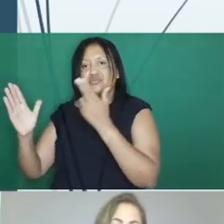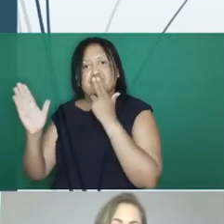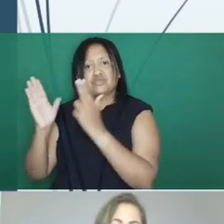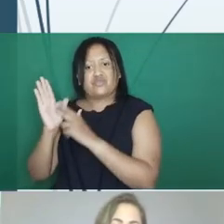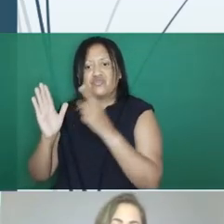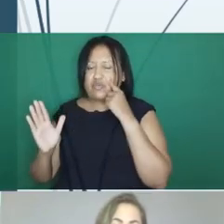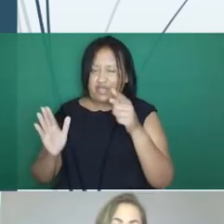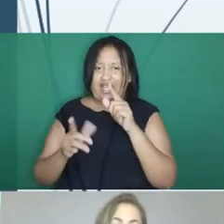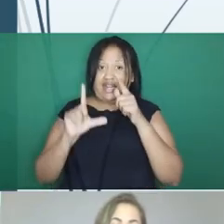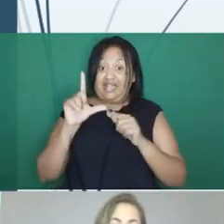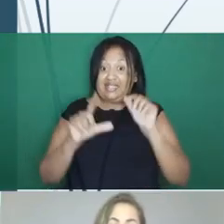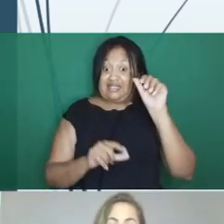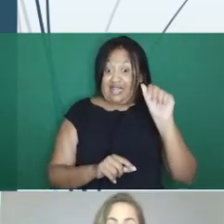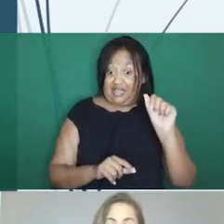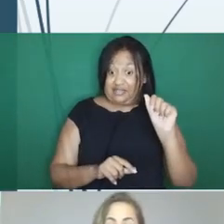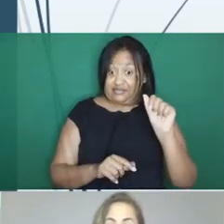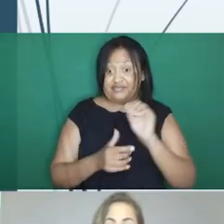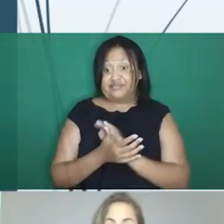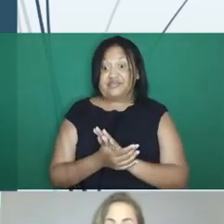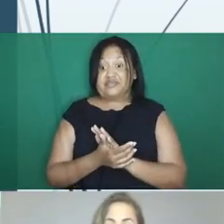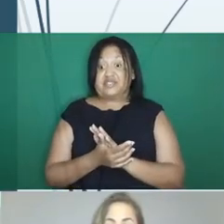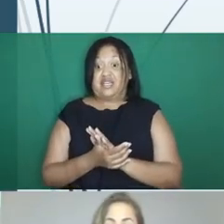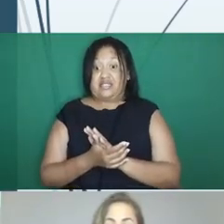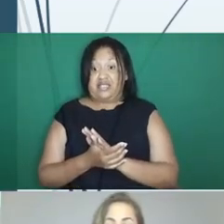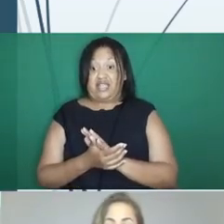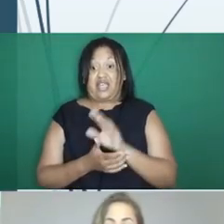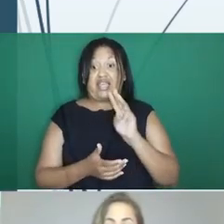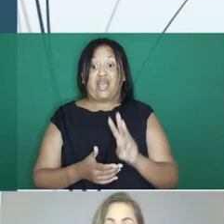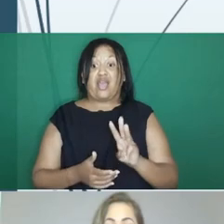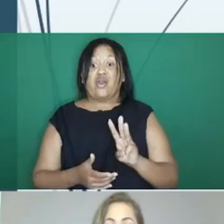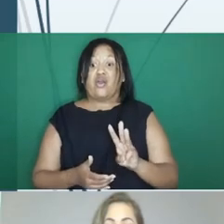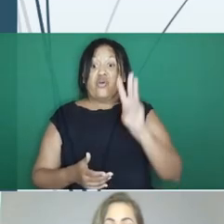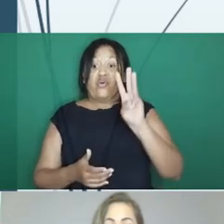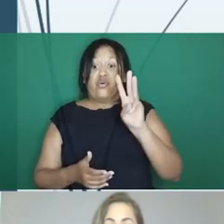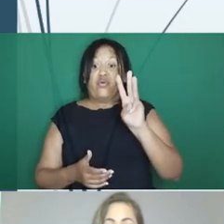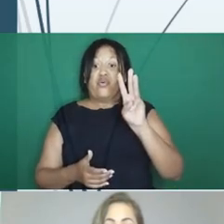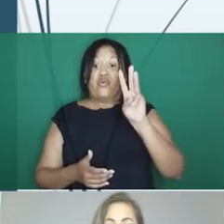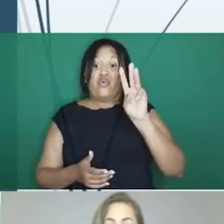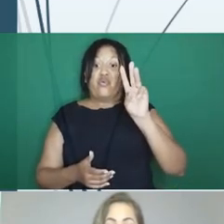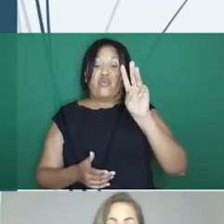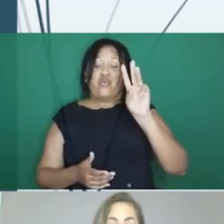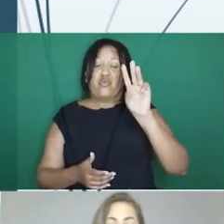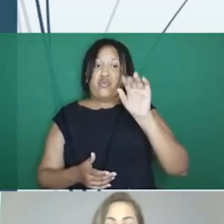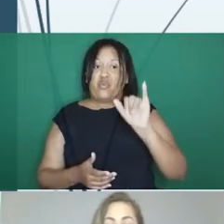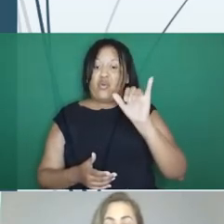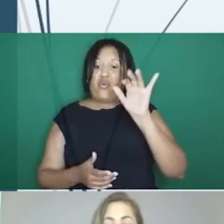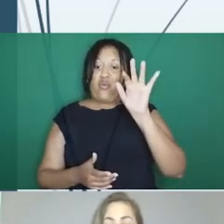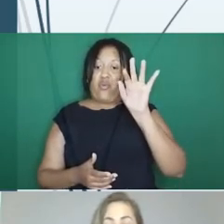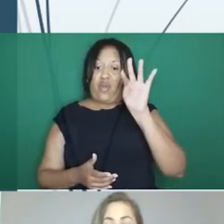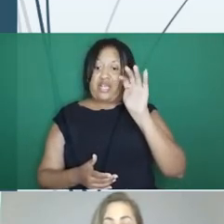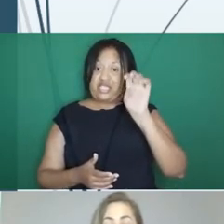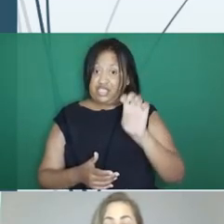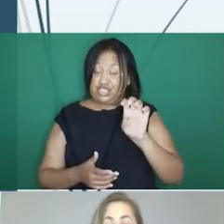quais são as opções que ele dá a gente vai utilizar o verbo right que é o verbo escrever tá E vai utilizar